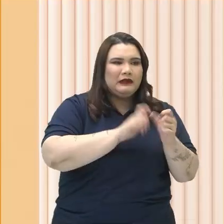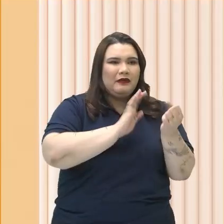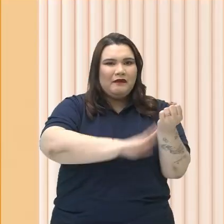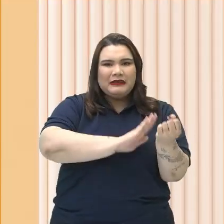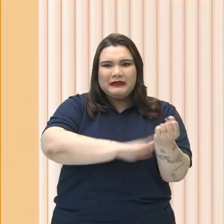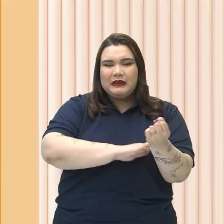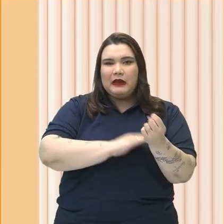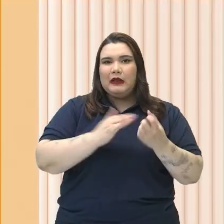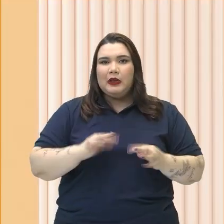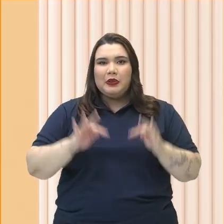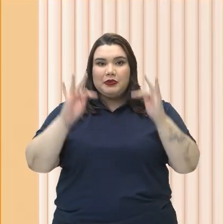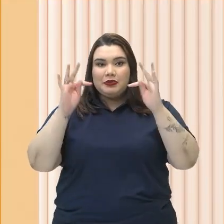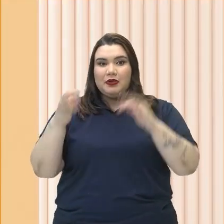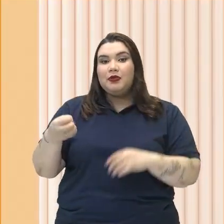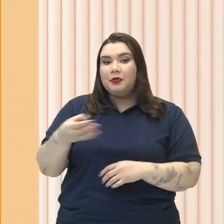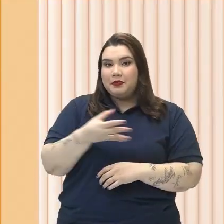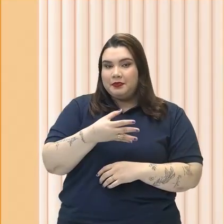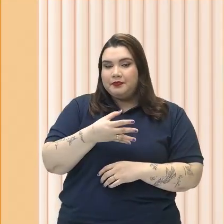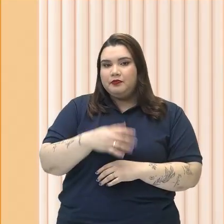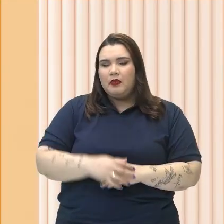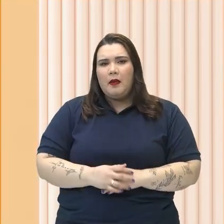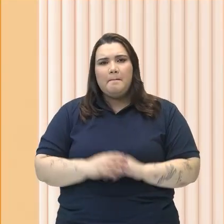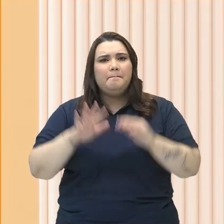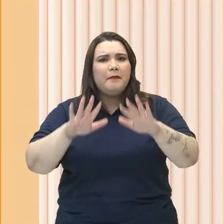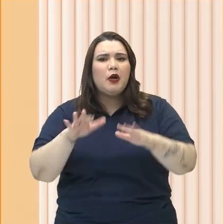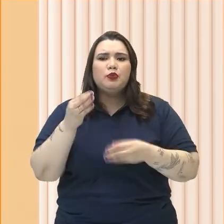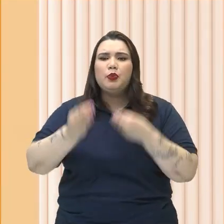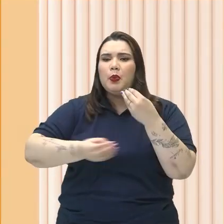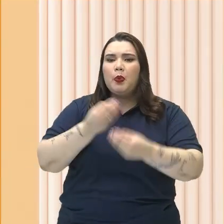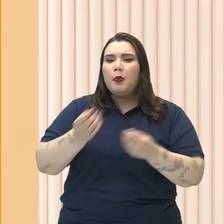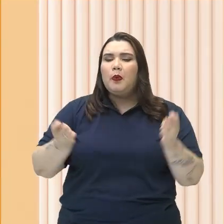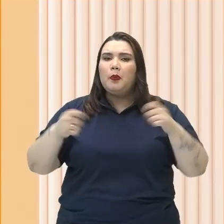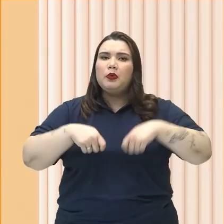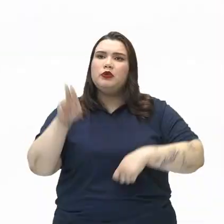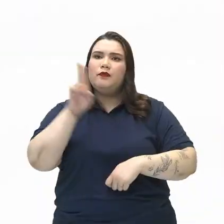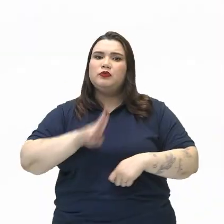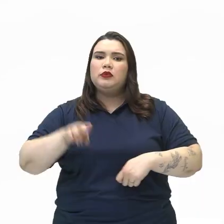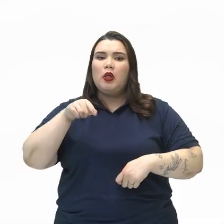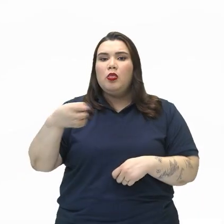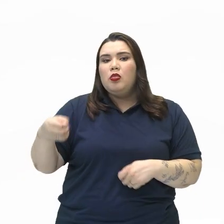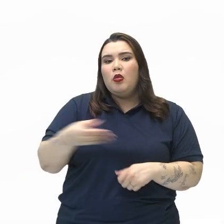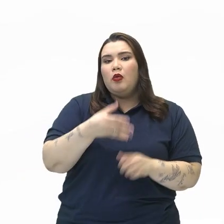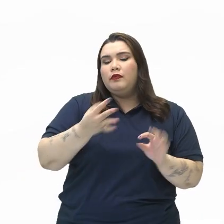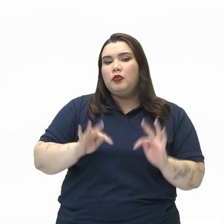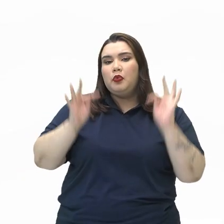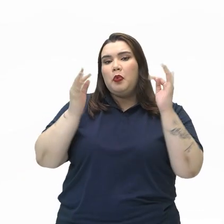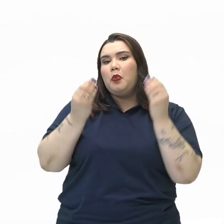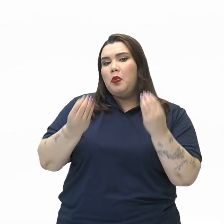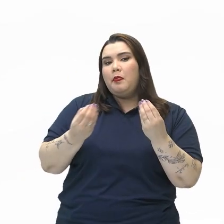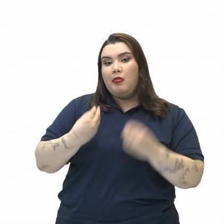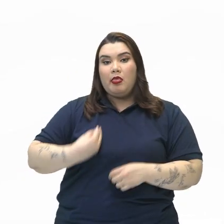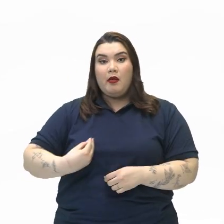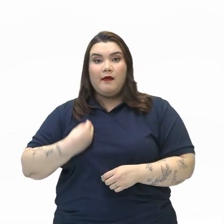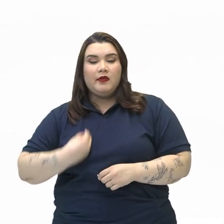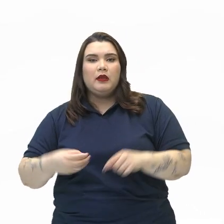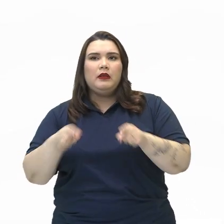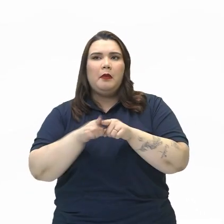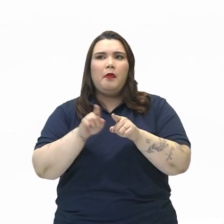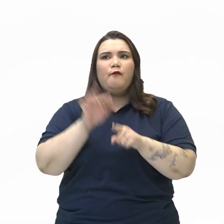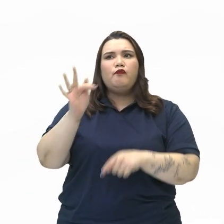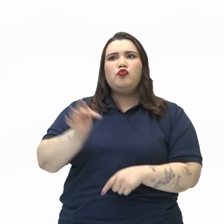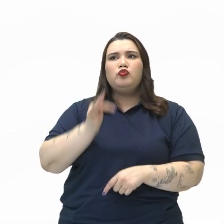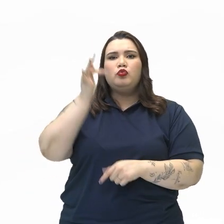novas tecnologias aí. Como podemos utilizar então essas novas tecnologias, né, nas nossas vidas e nas